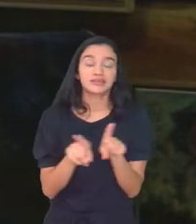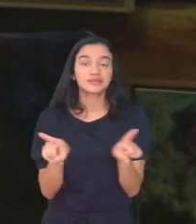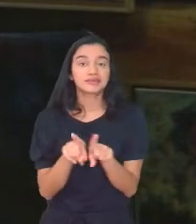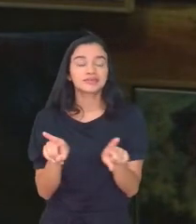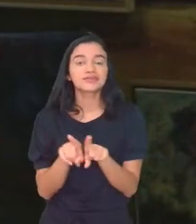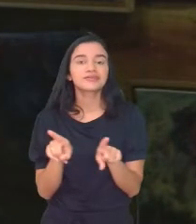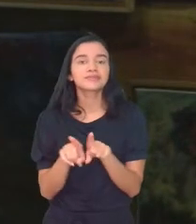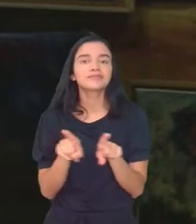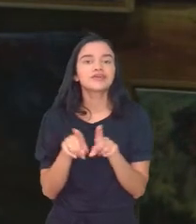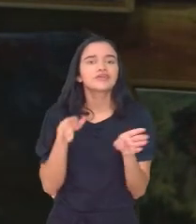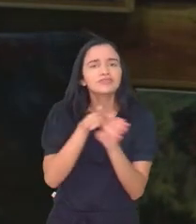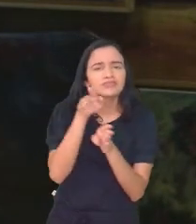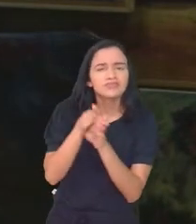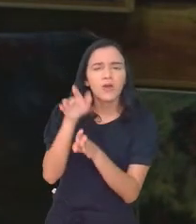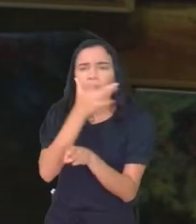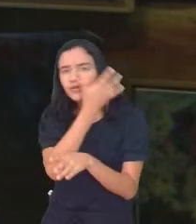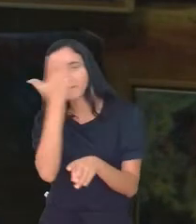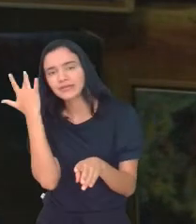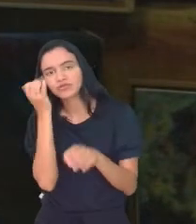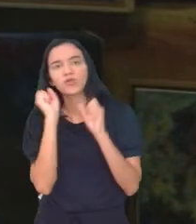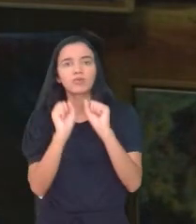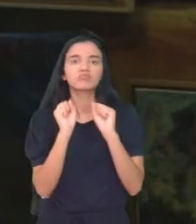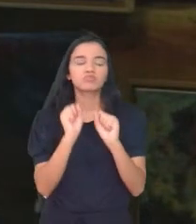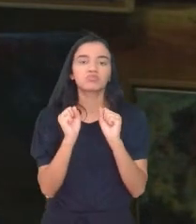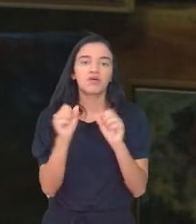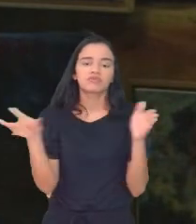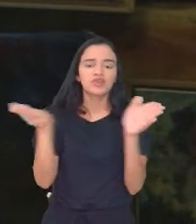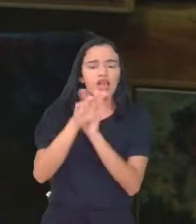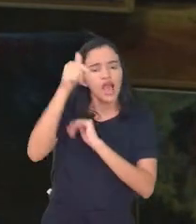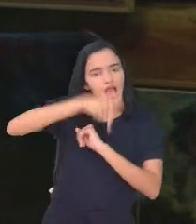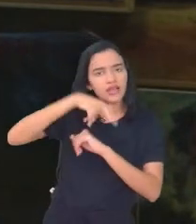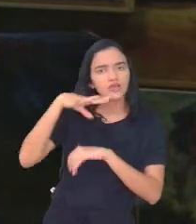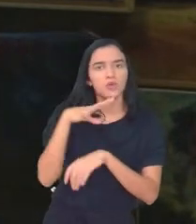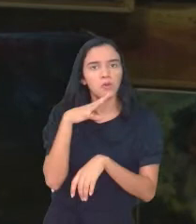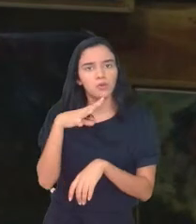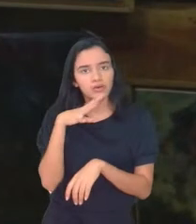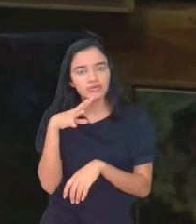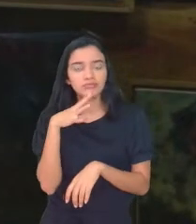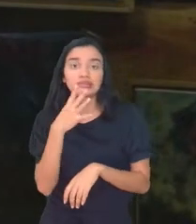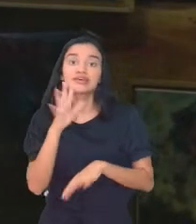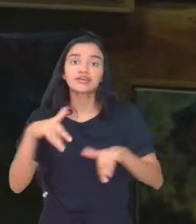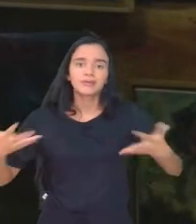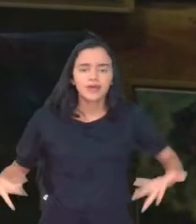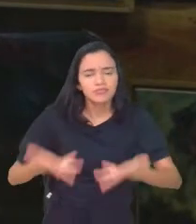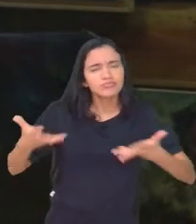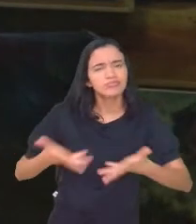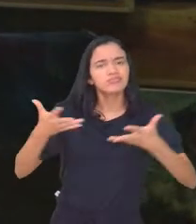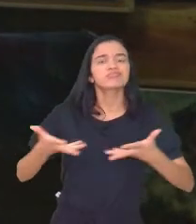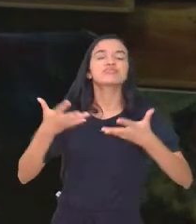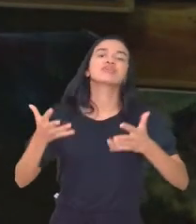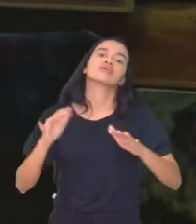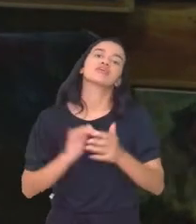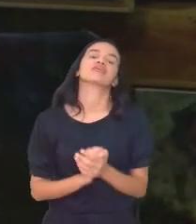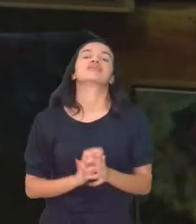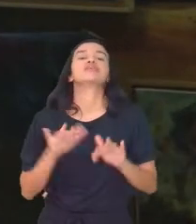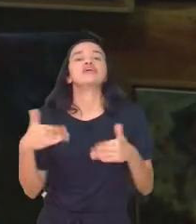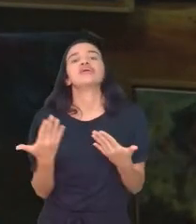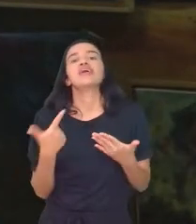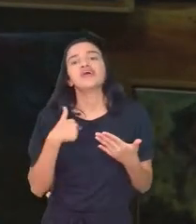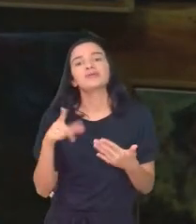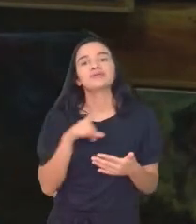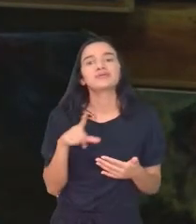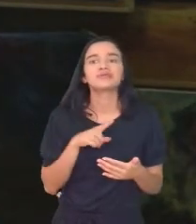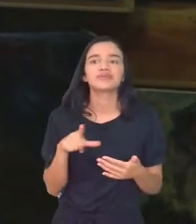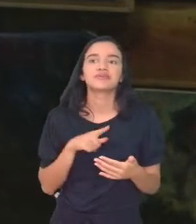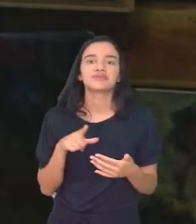inclusive a indicação para que outras pessoas possam vir aqui conhecer e prestigiar o trabalho do senhor Isaac. E quando estiverem